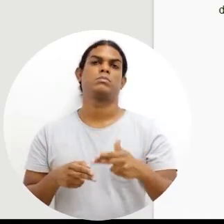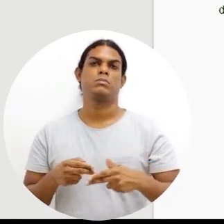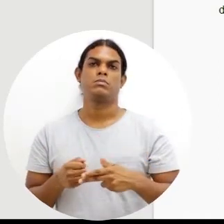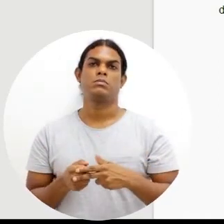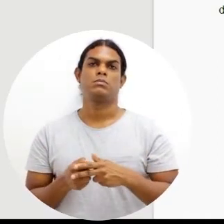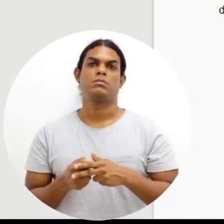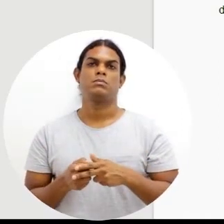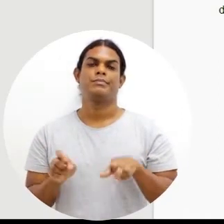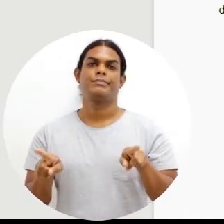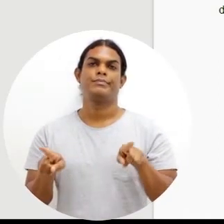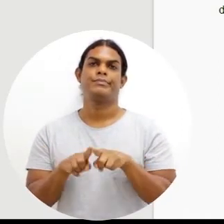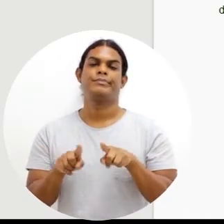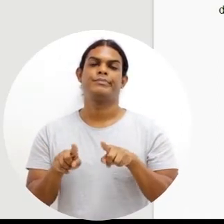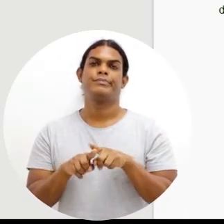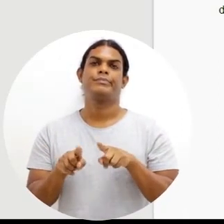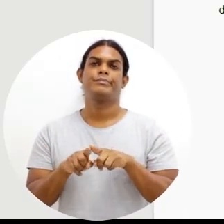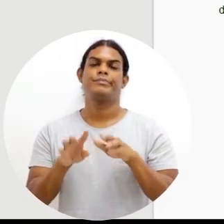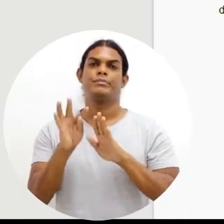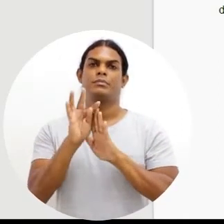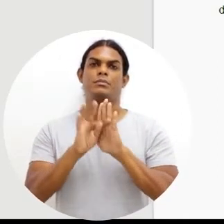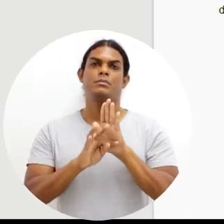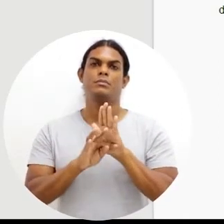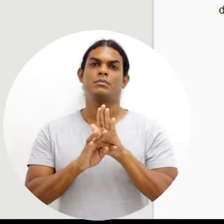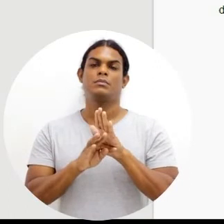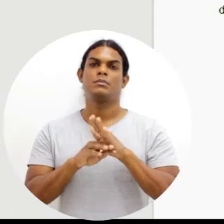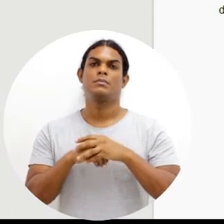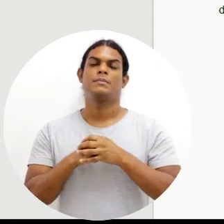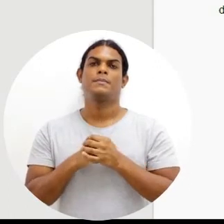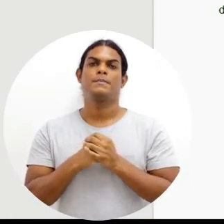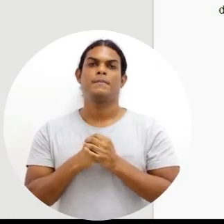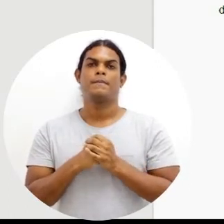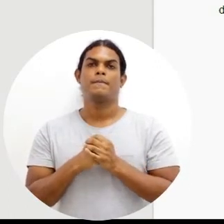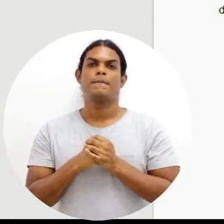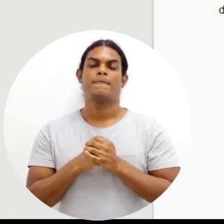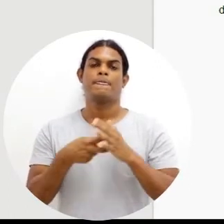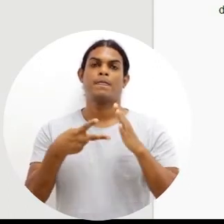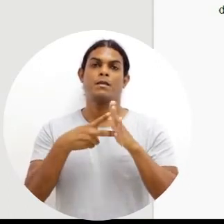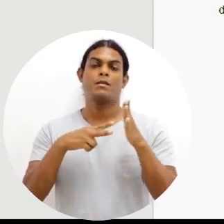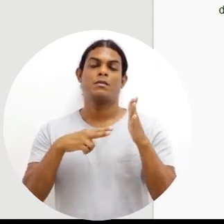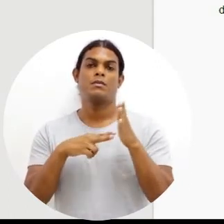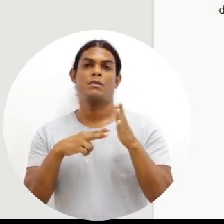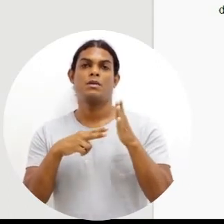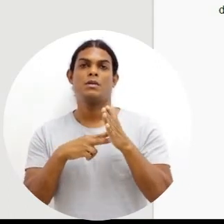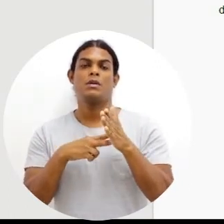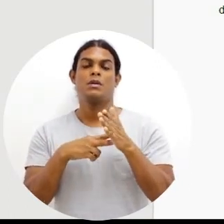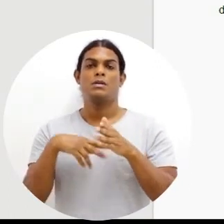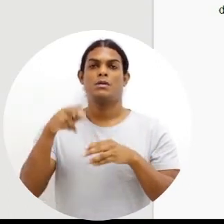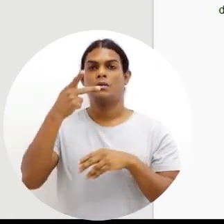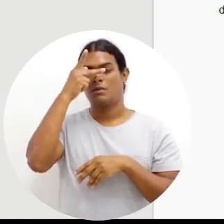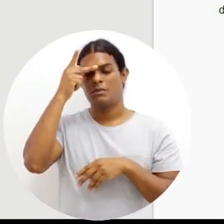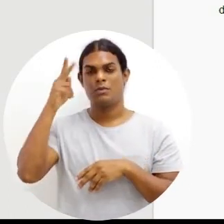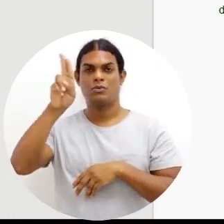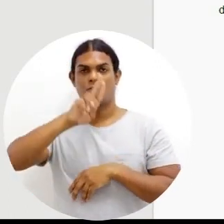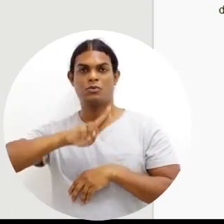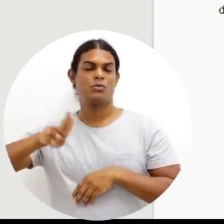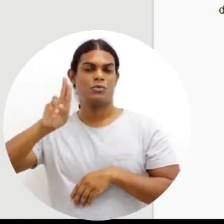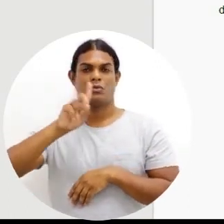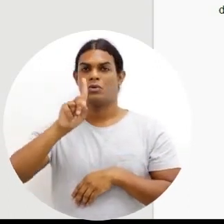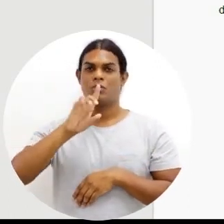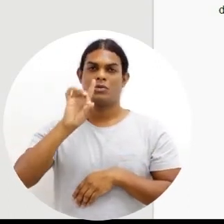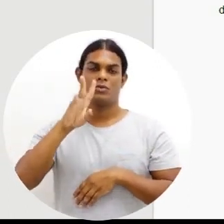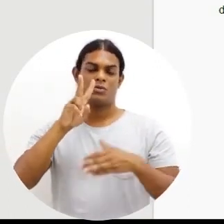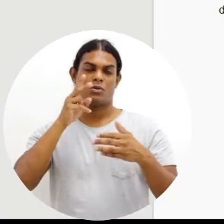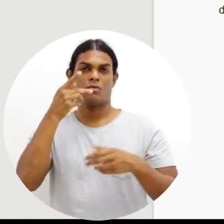materiais simultaneamente, isso tira o usuário da condição de telespectador. E ele passa então a ser